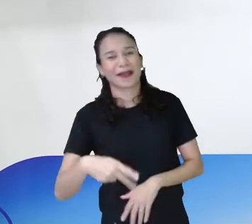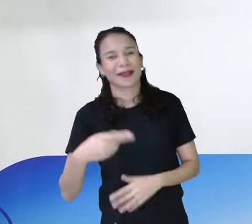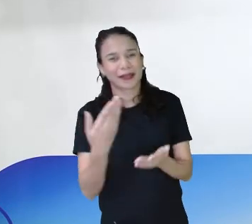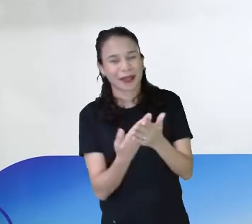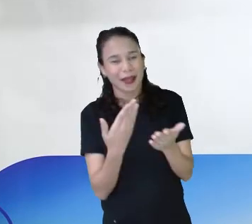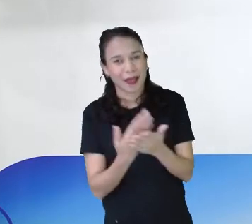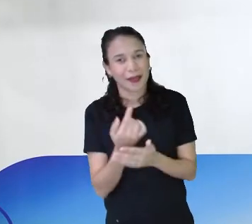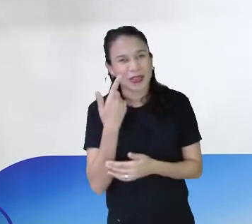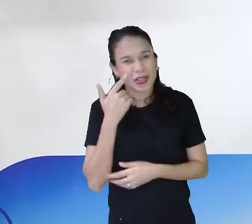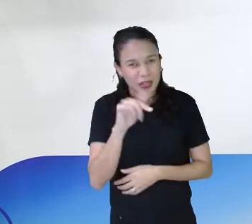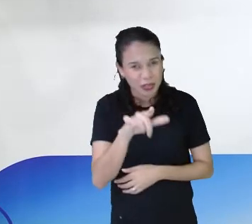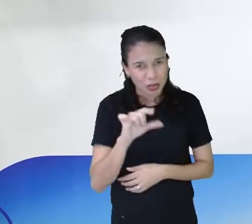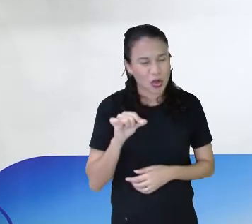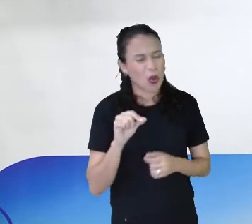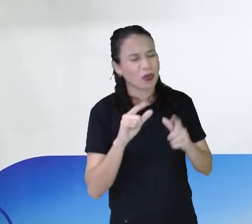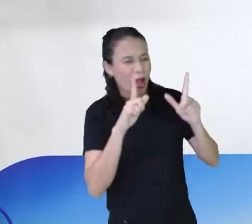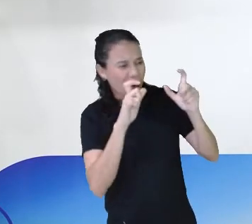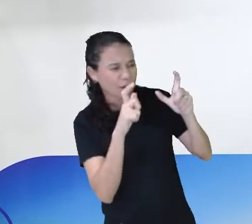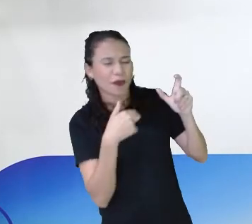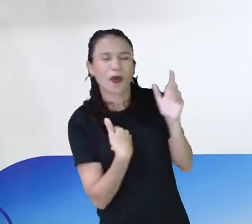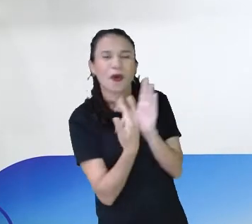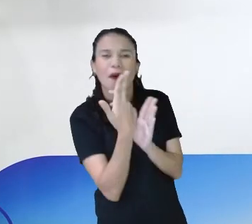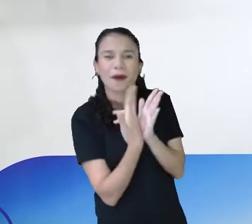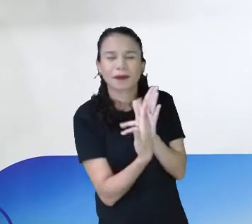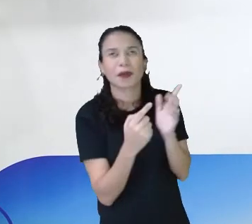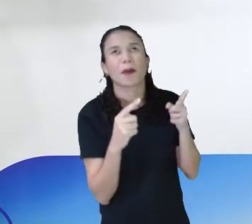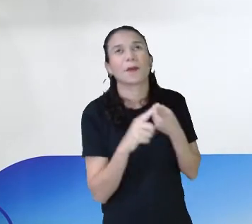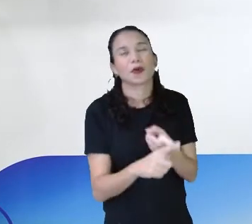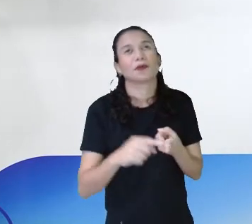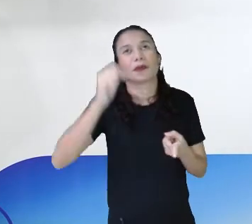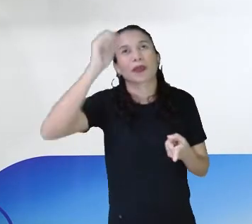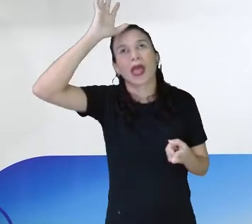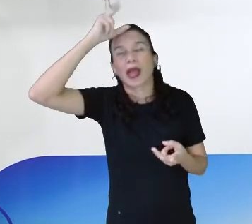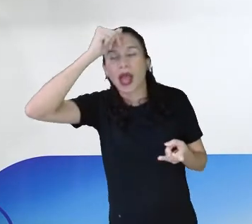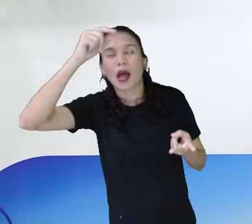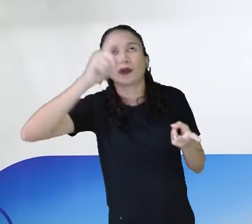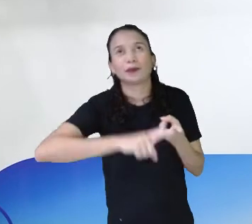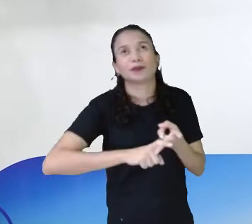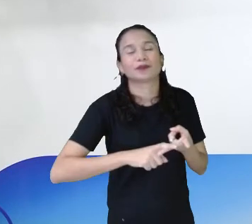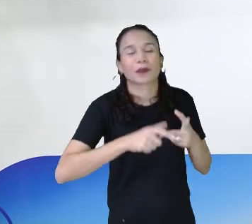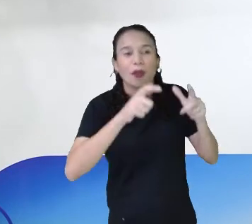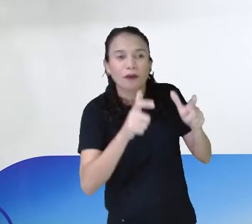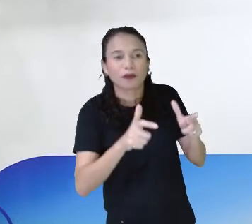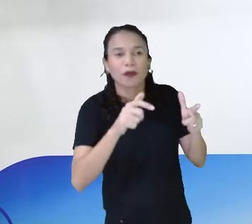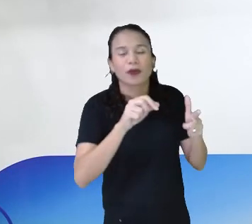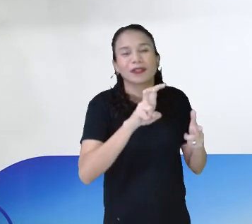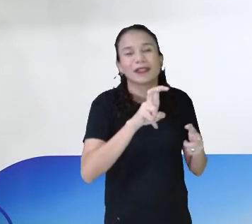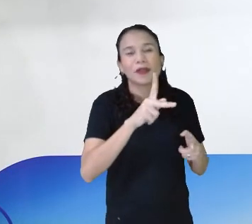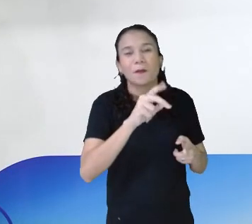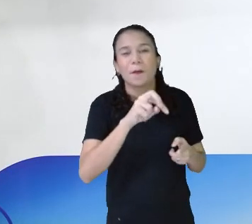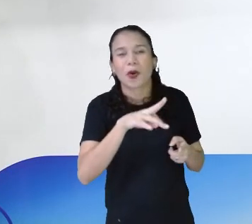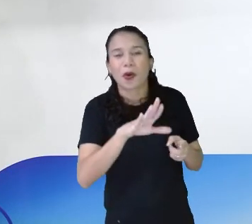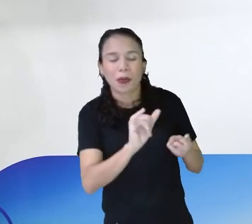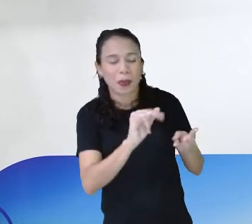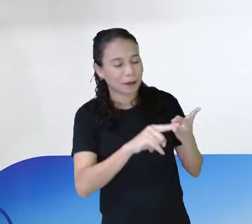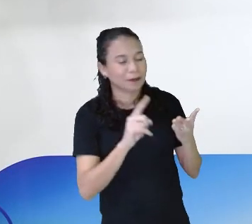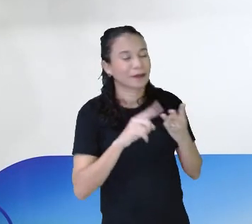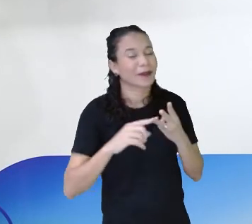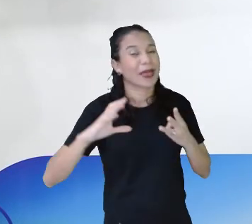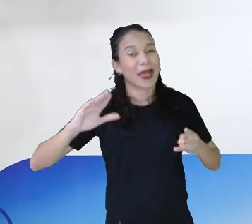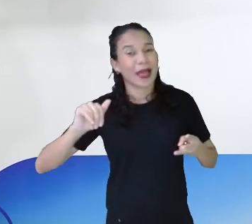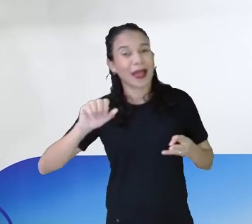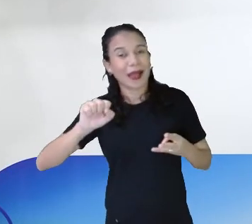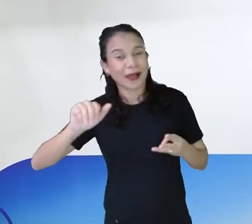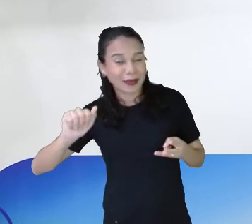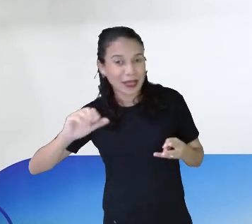hoje. Olha que eu apresentei vários, tá? Eu apresentei o Galo da Madrugada, eu apresentei o Forte de 5 Pontas, eu apresentei a Casa da